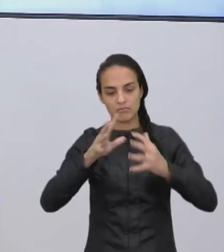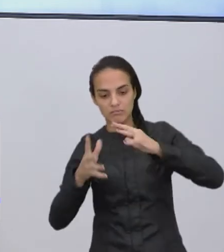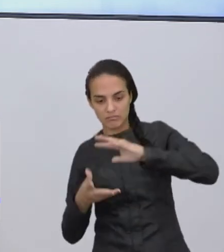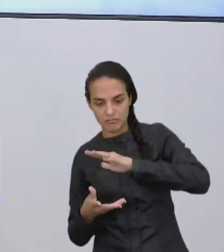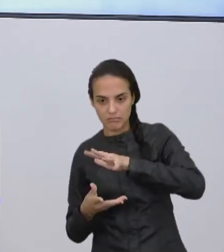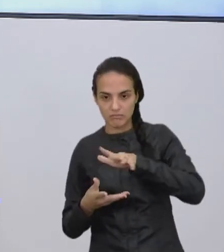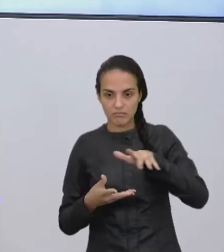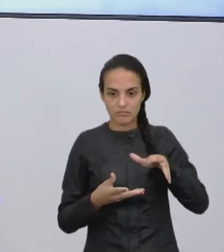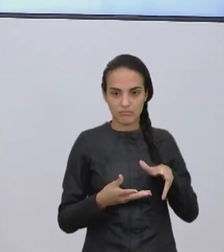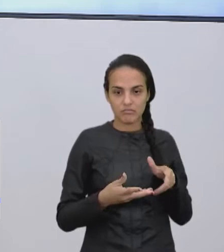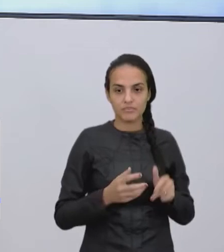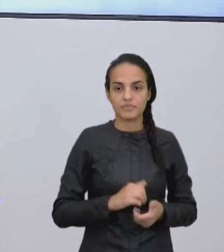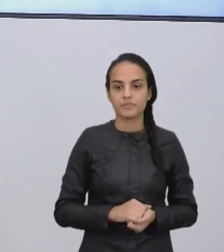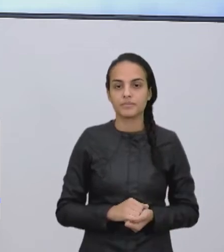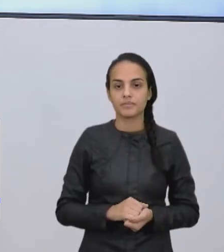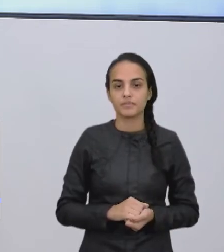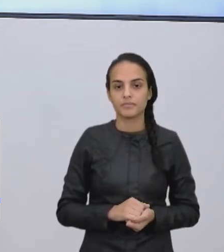né,